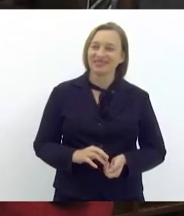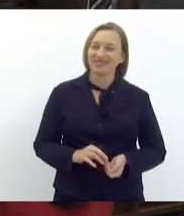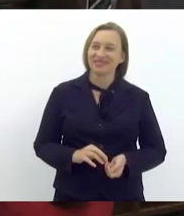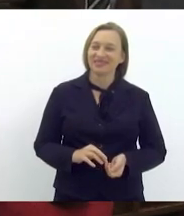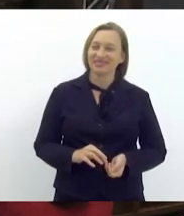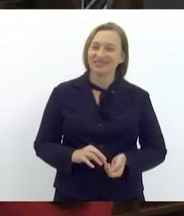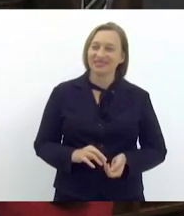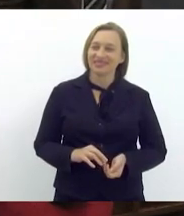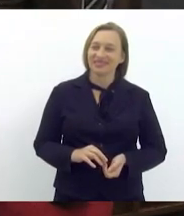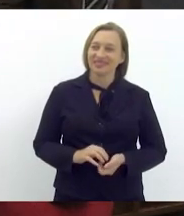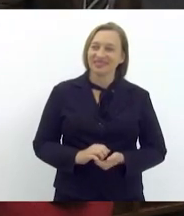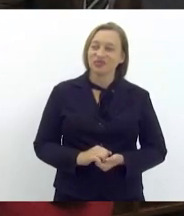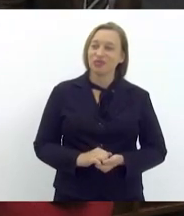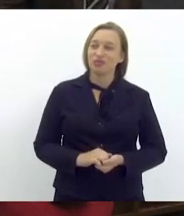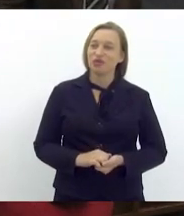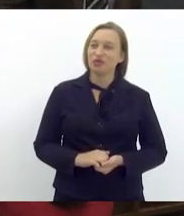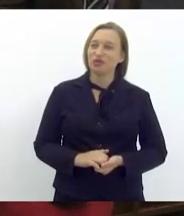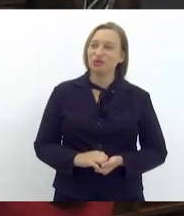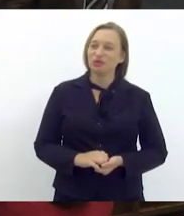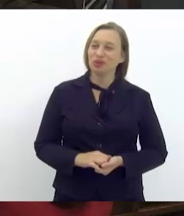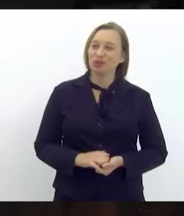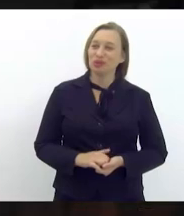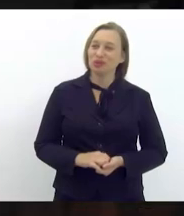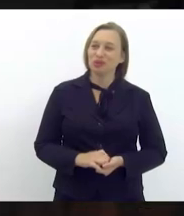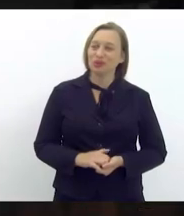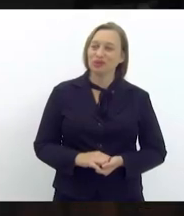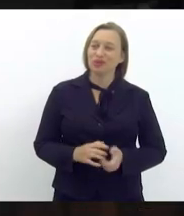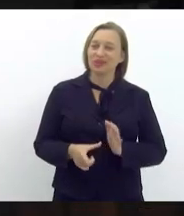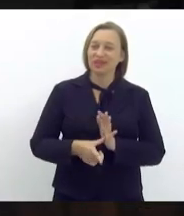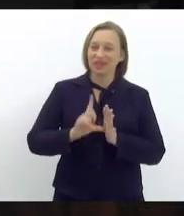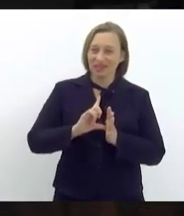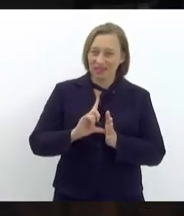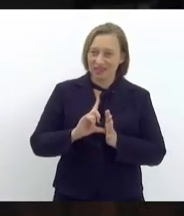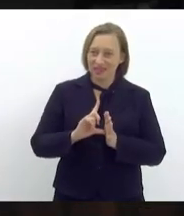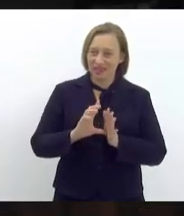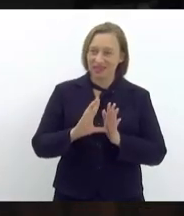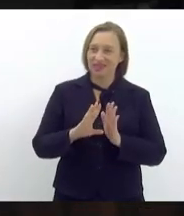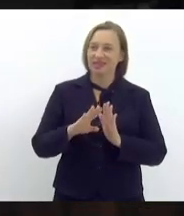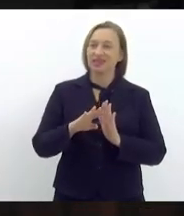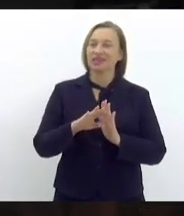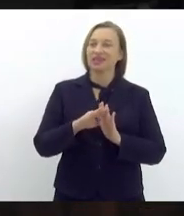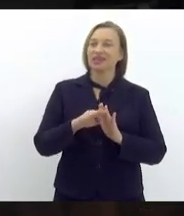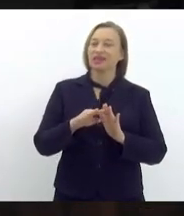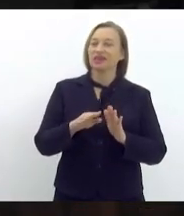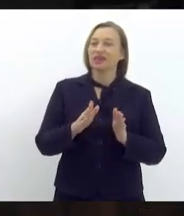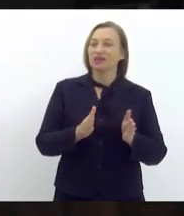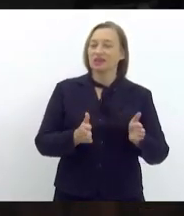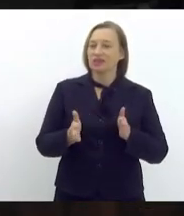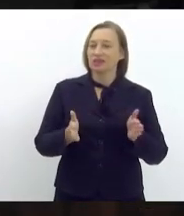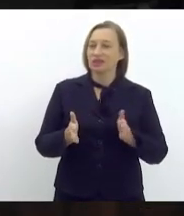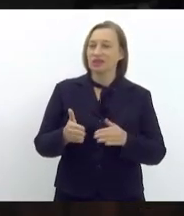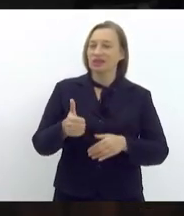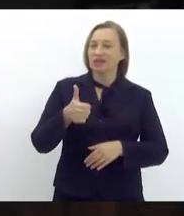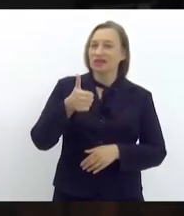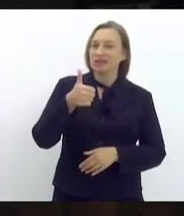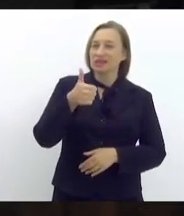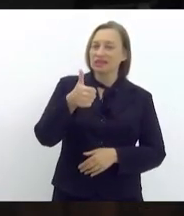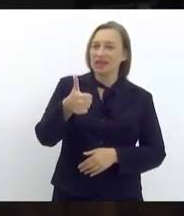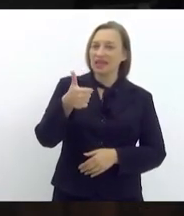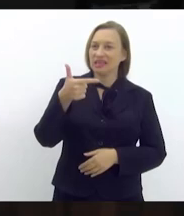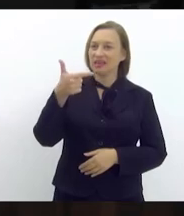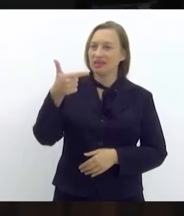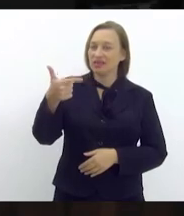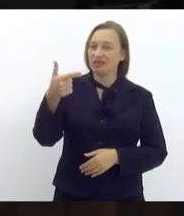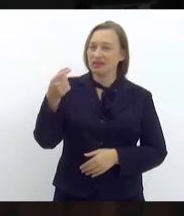deputada renata um minuto antes porém é requeiro na forma regimental a prorrogação da presente sessão por mais 120 minutos para a